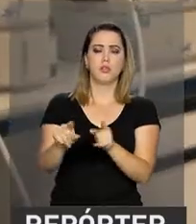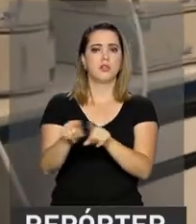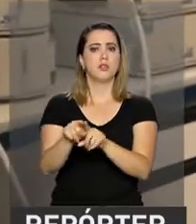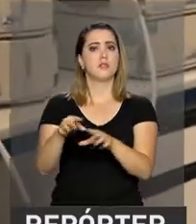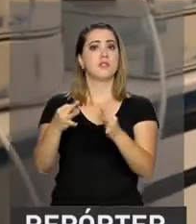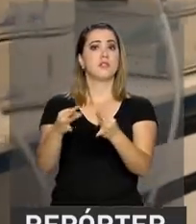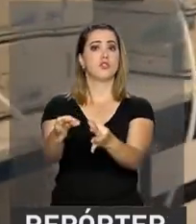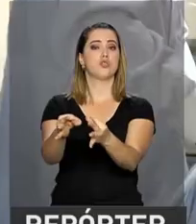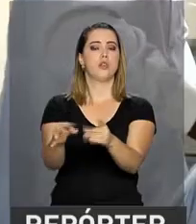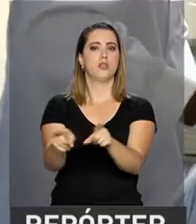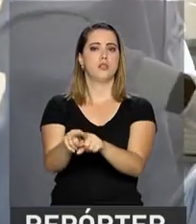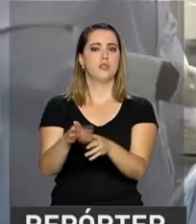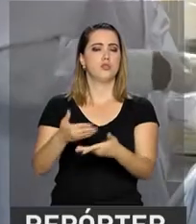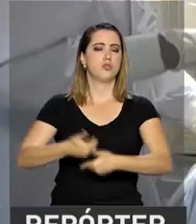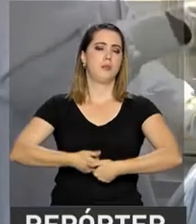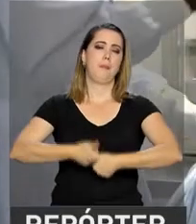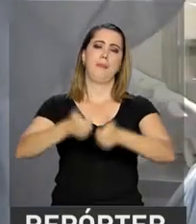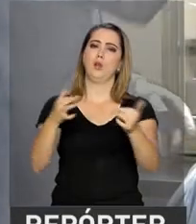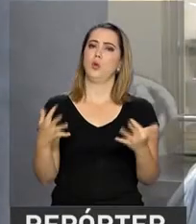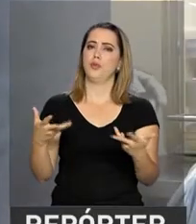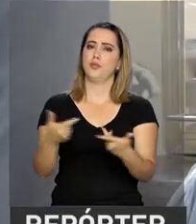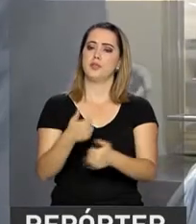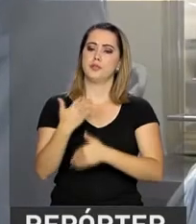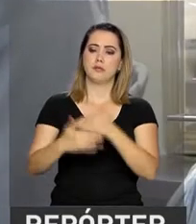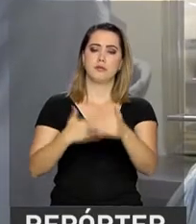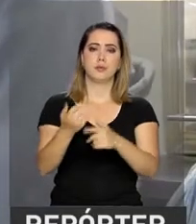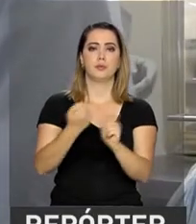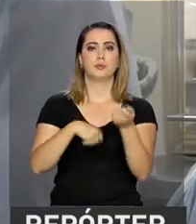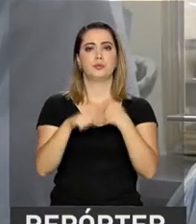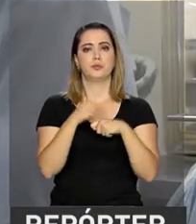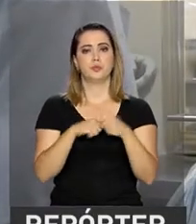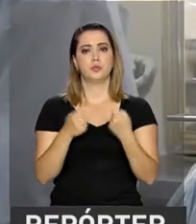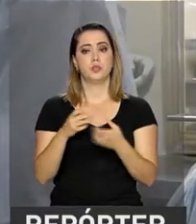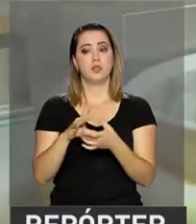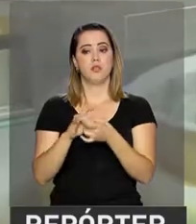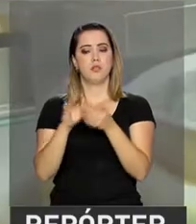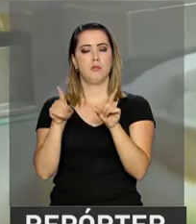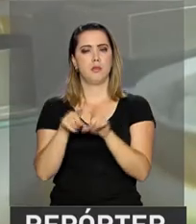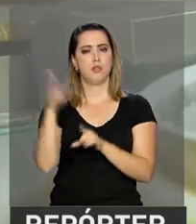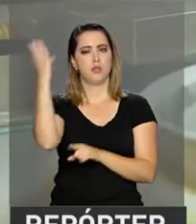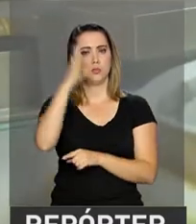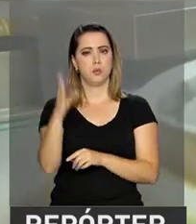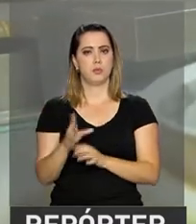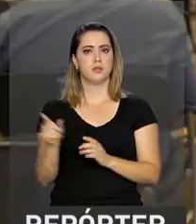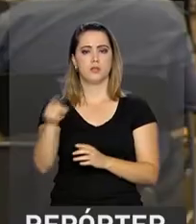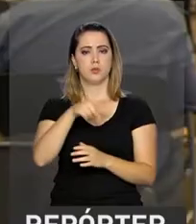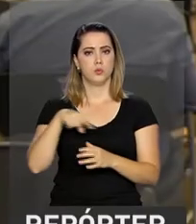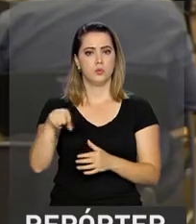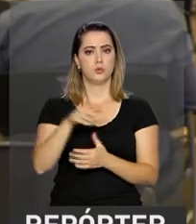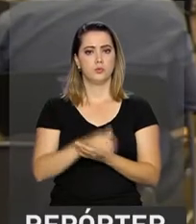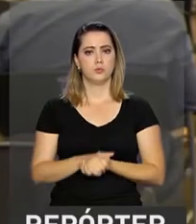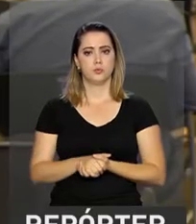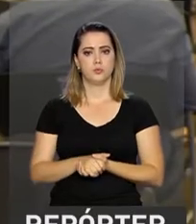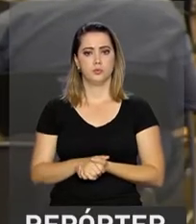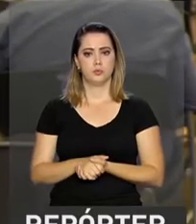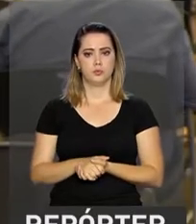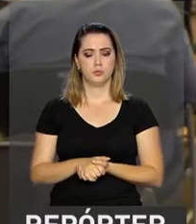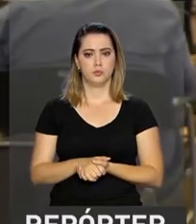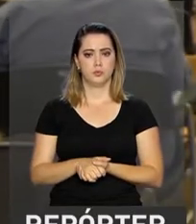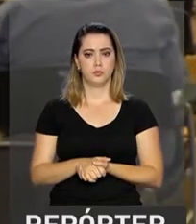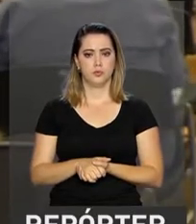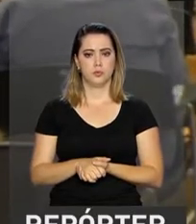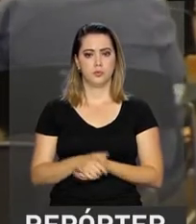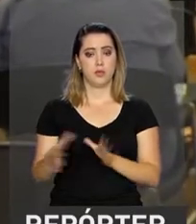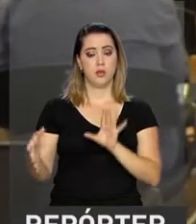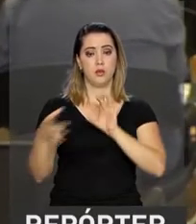tecnologia e garantem eficiência, desenvolvimento econômico e autonomia para o Brasil no setor. A associação entre o setor